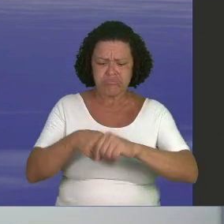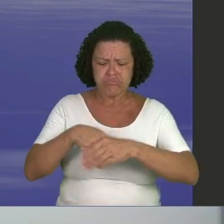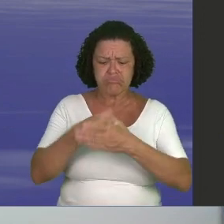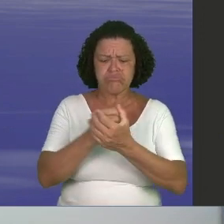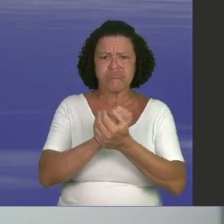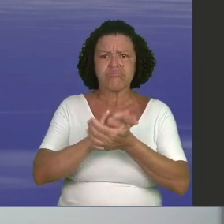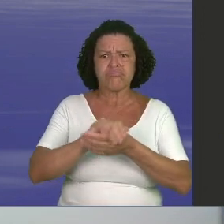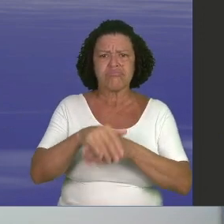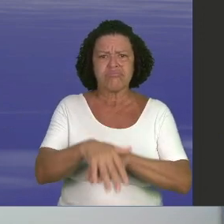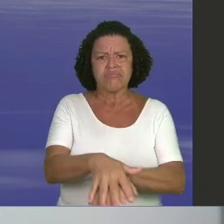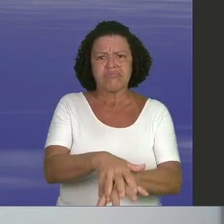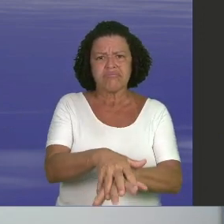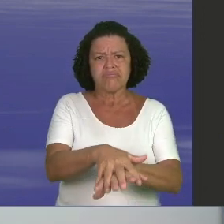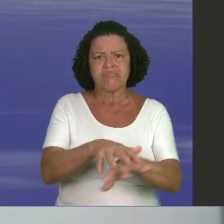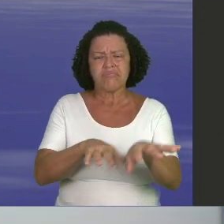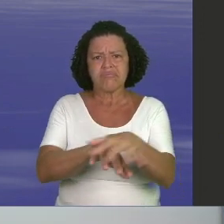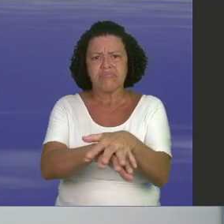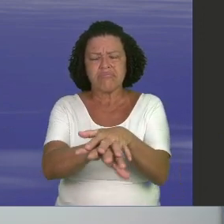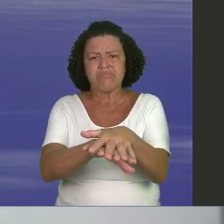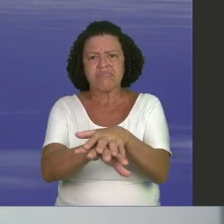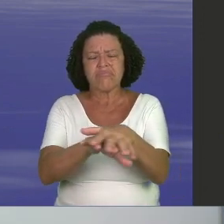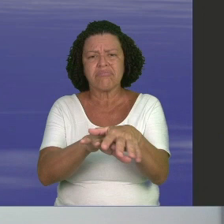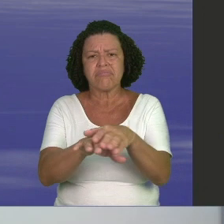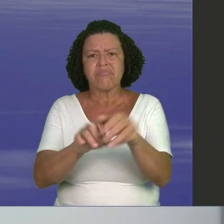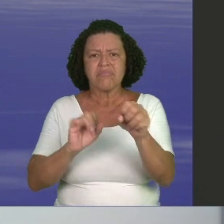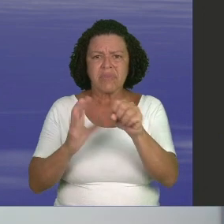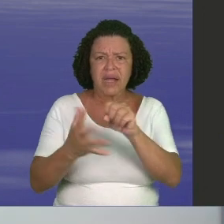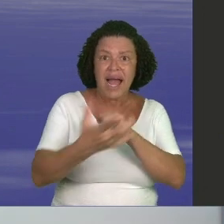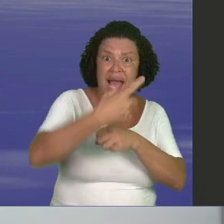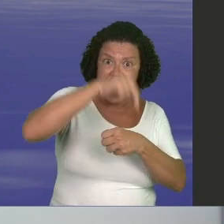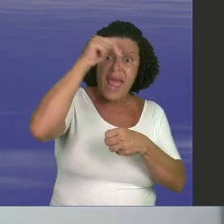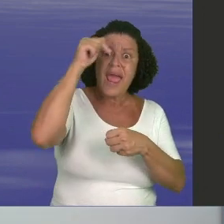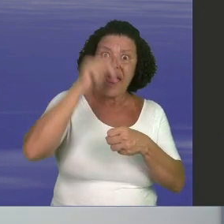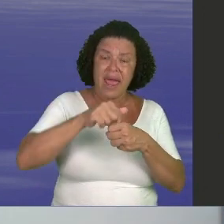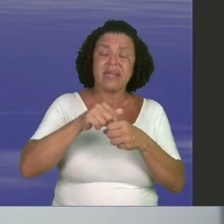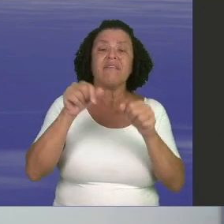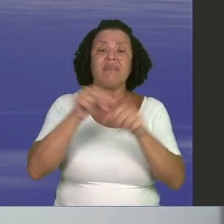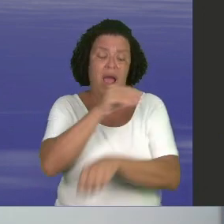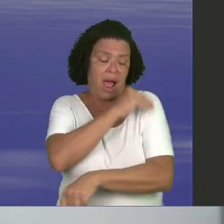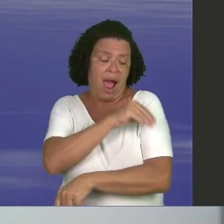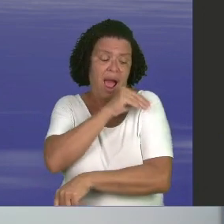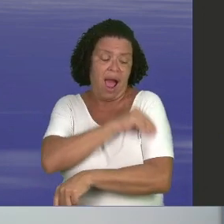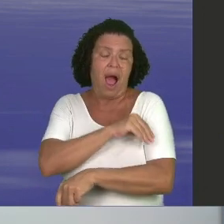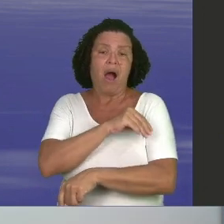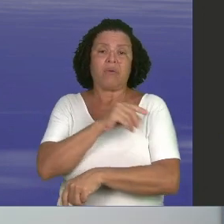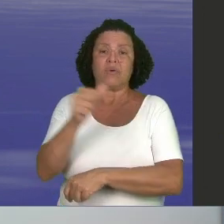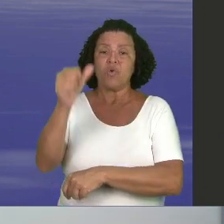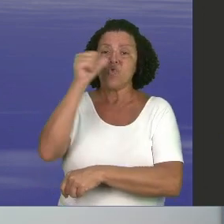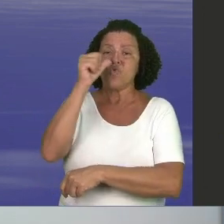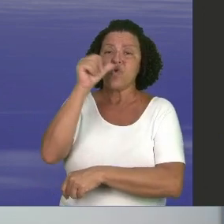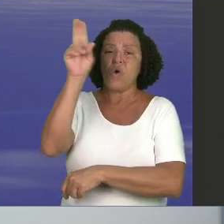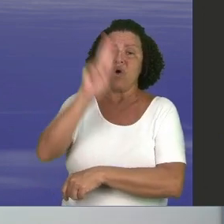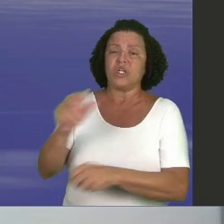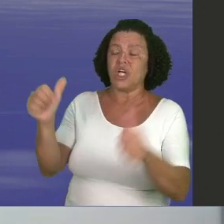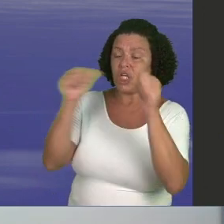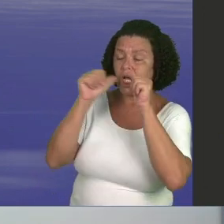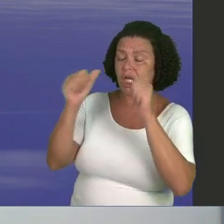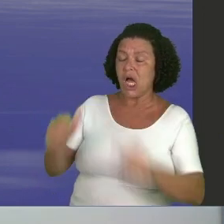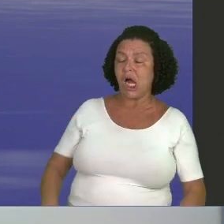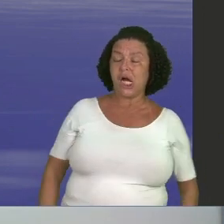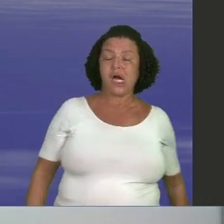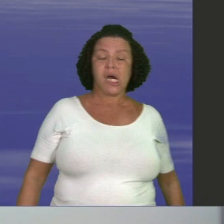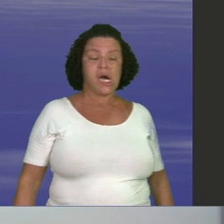pandemia. Esse mesmo álcool é o que faz bebidas e causam tantos problemas com tantas